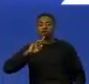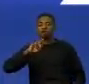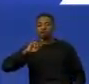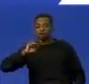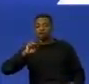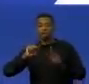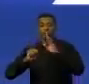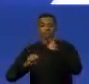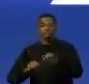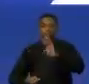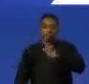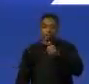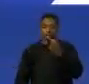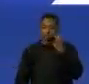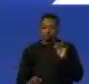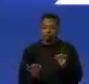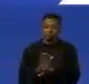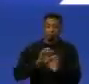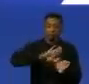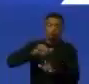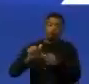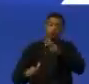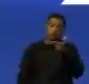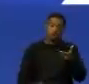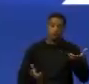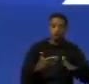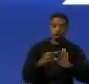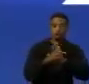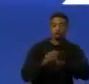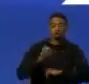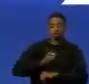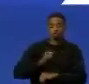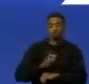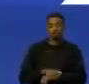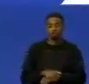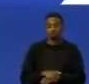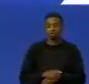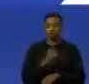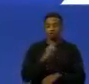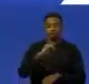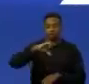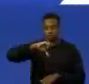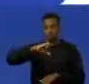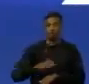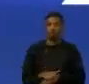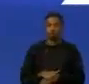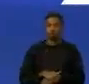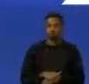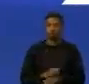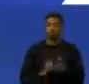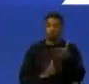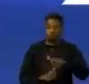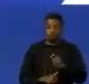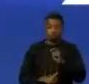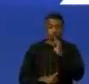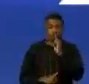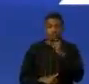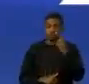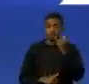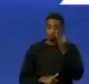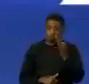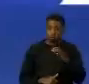vamos passar para a nossa próxima questão, questão de número 109. Novamente voltando